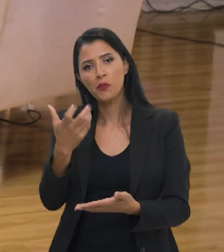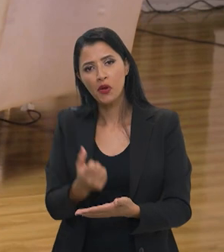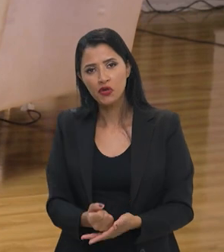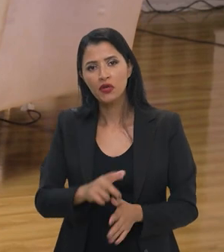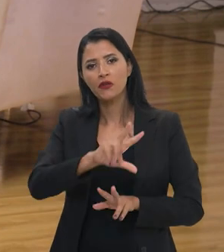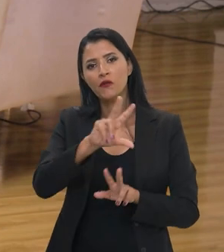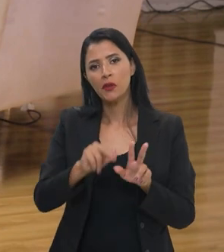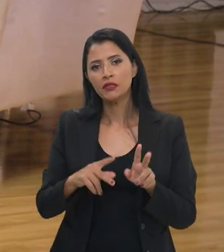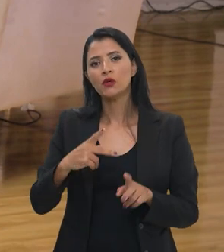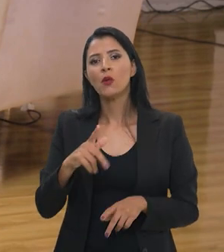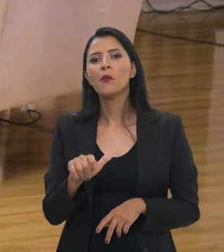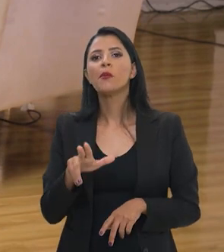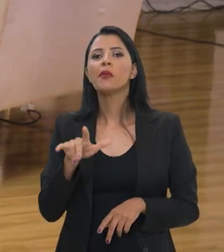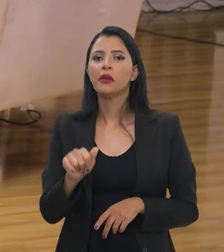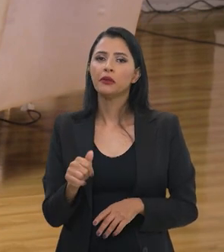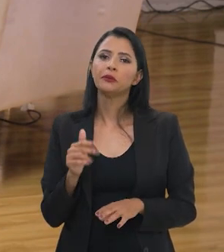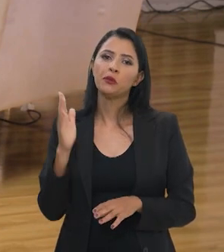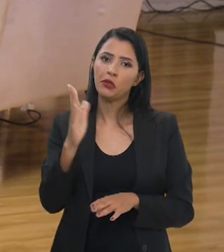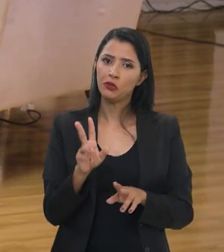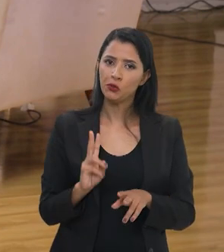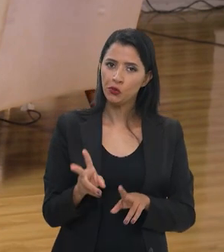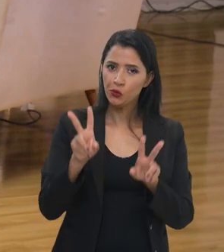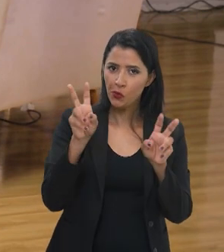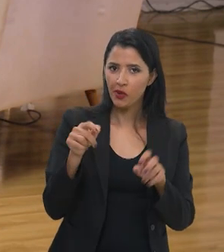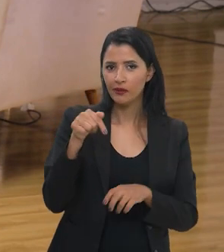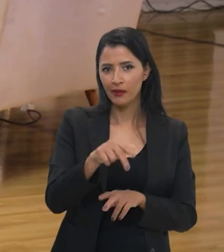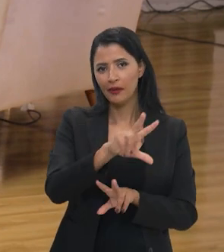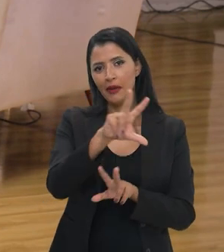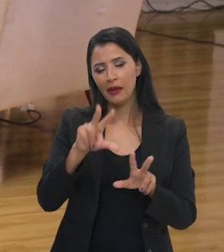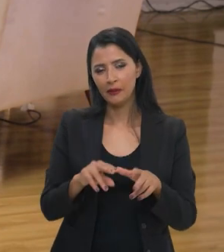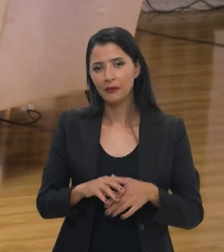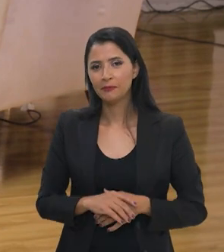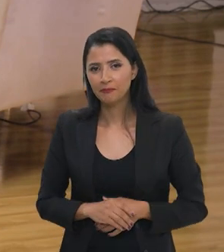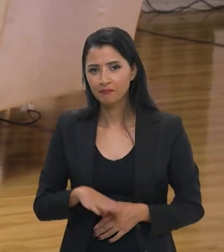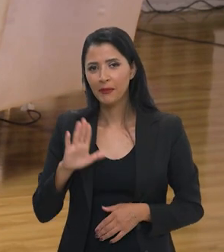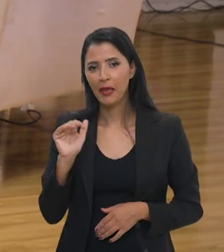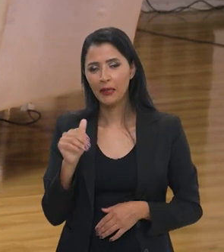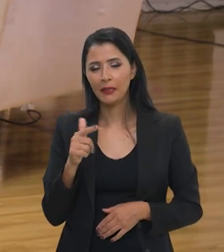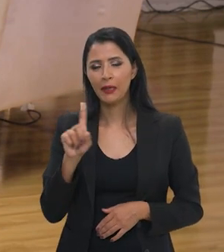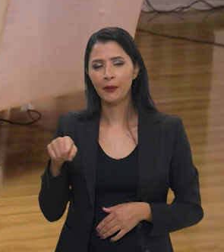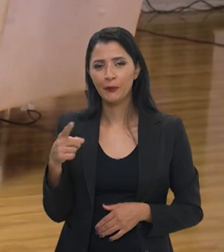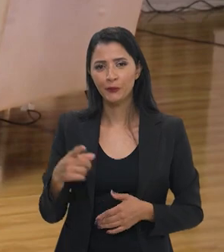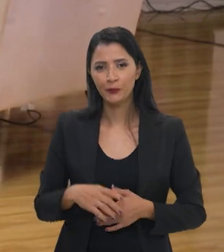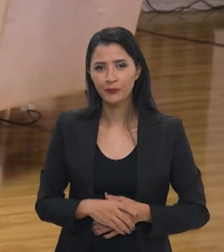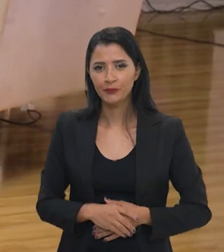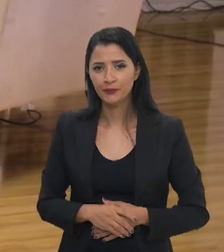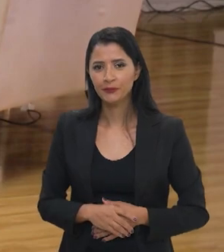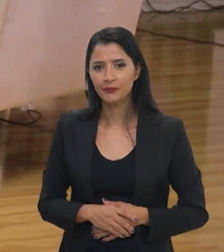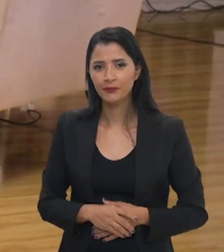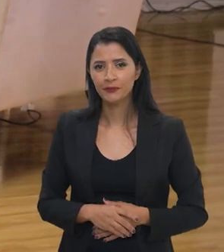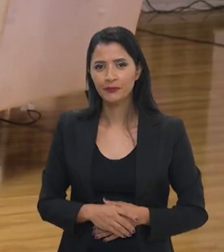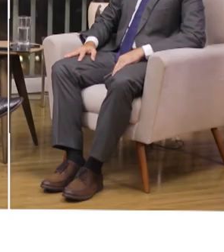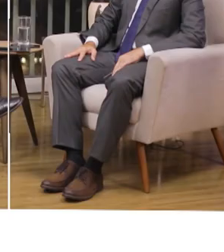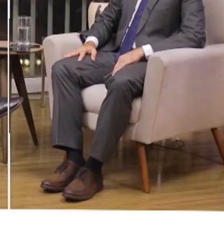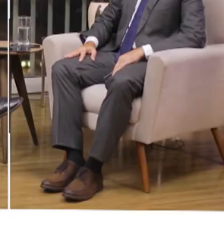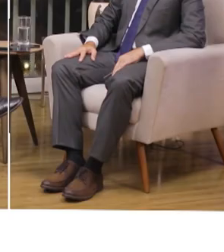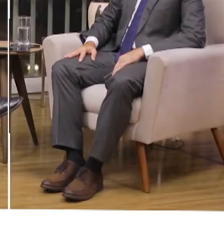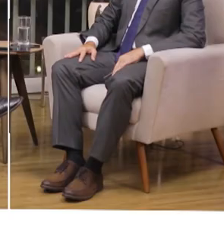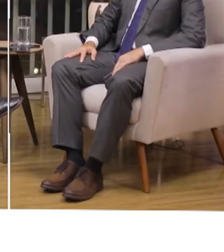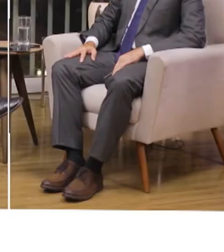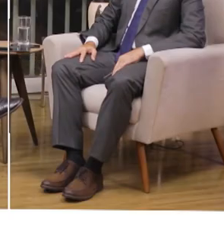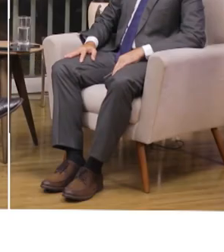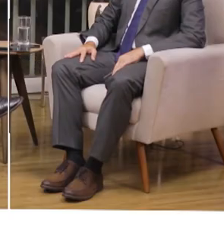redes sociais ou baixar o TV Brasil Play e o Brasil Continua em Pauta aqui na TV Brasil até o próximo programa